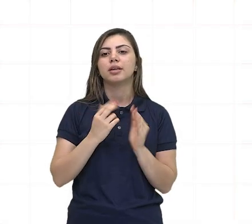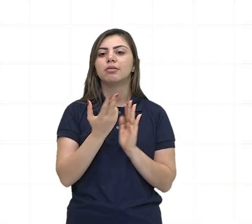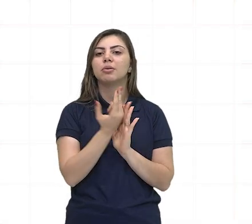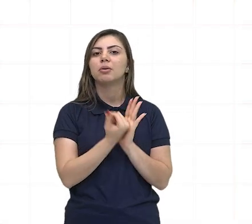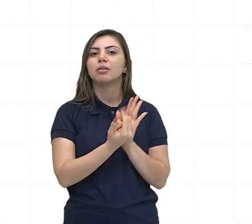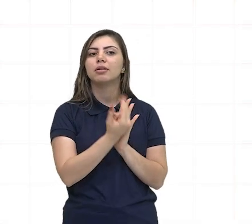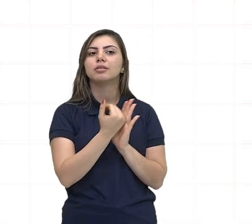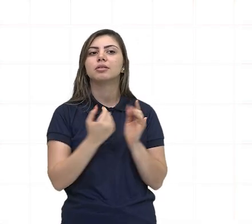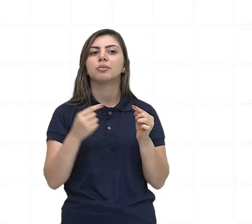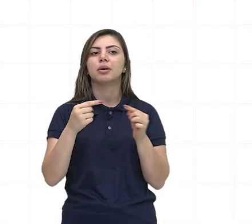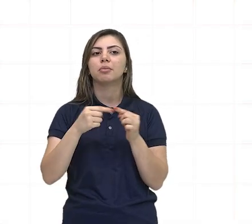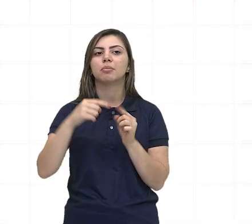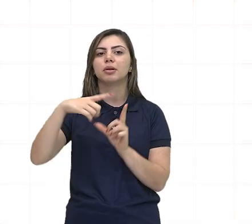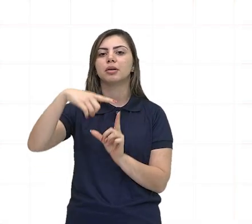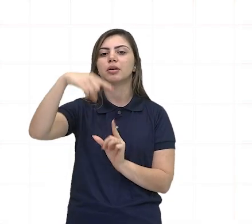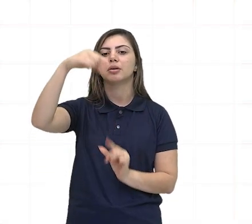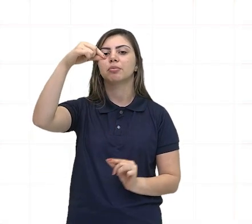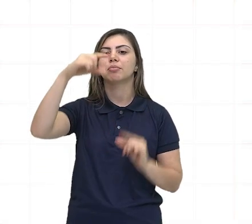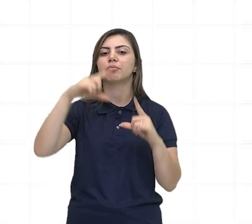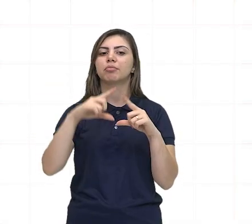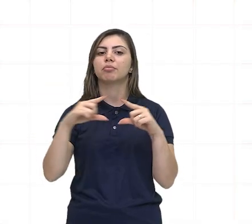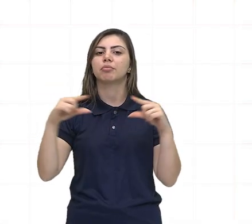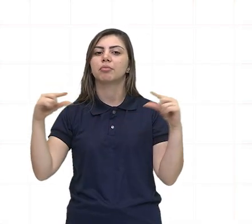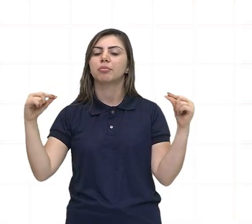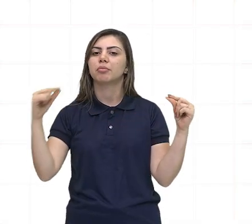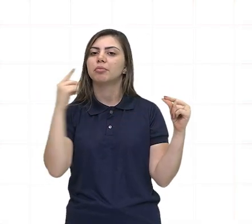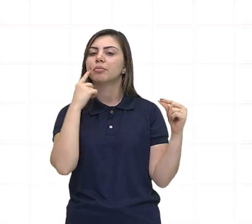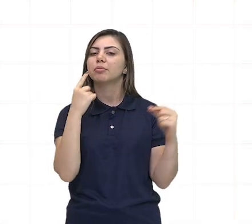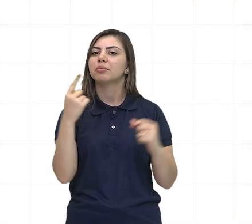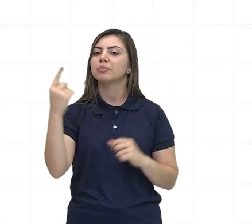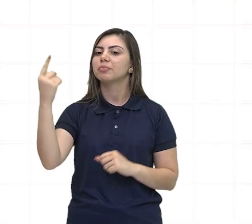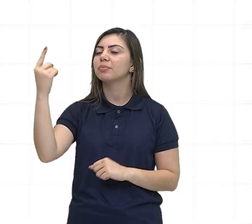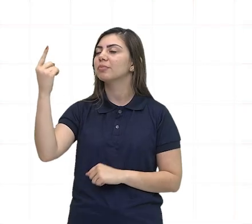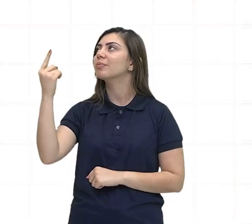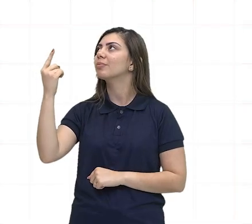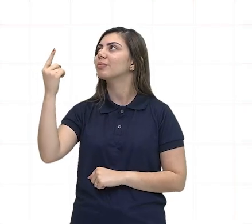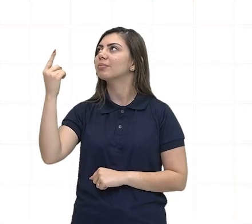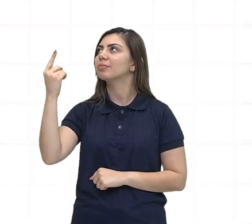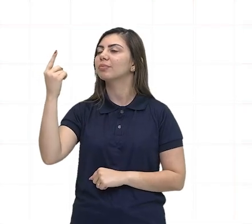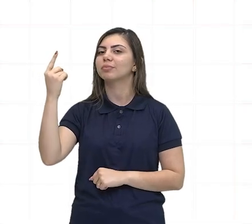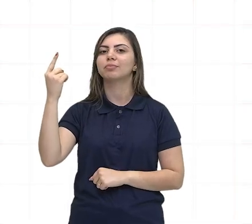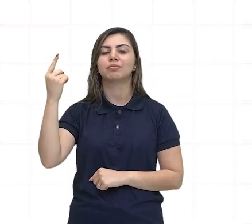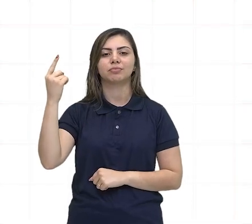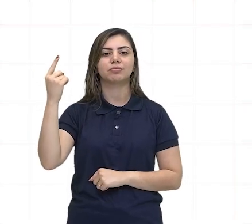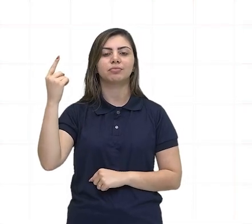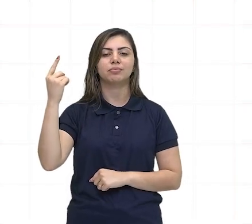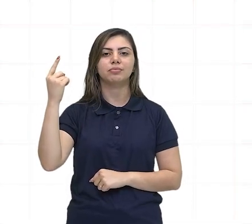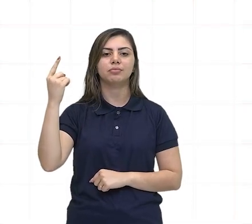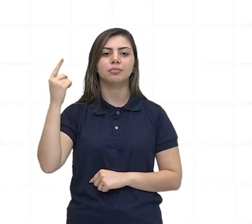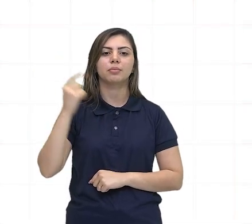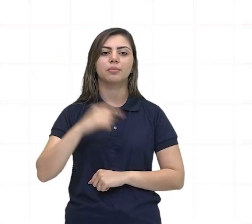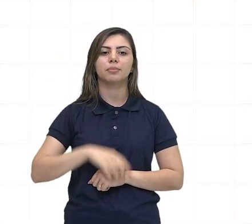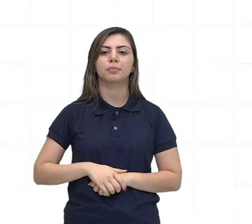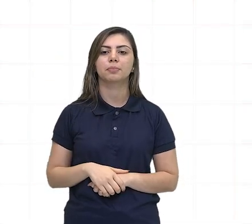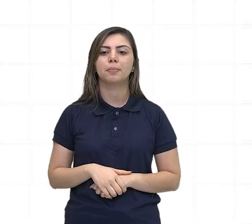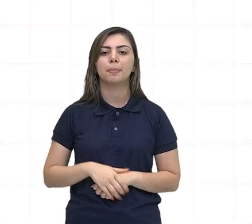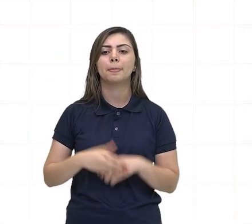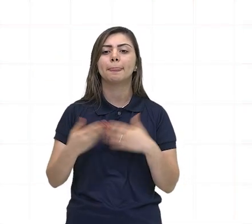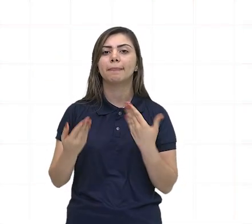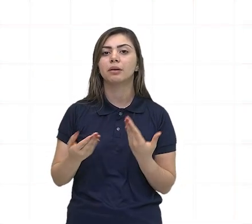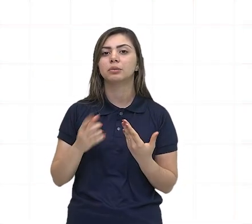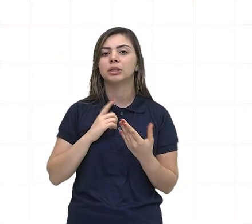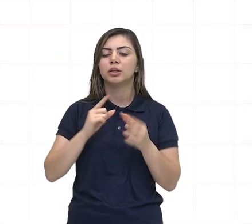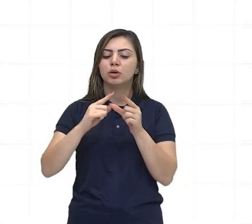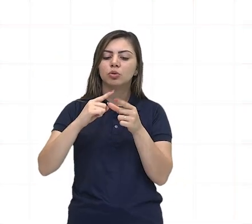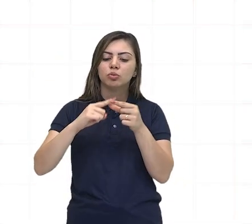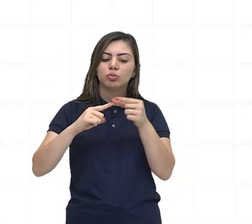dos ventos. Então, na tela de vocês têm aí a imagem de uma bússola. A agulha imantada